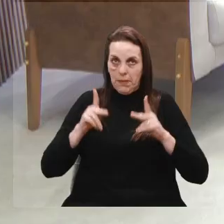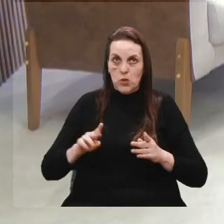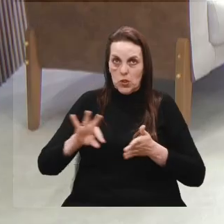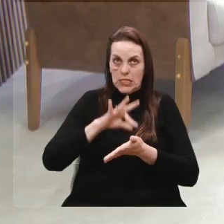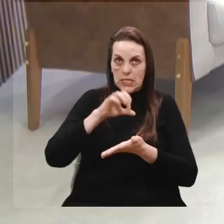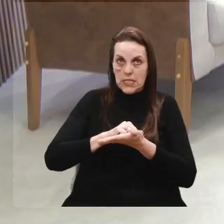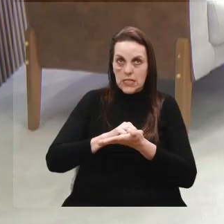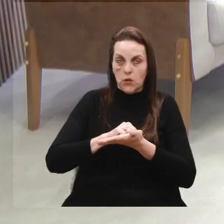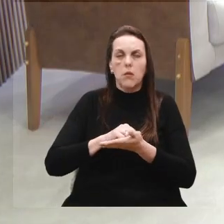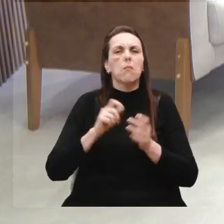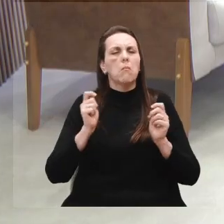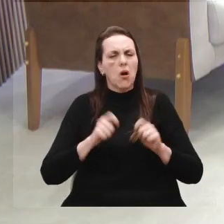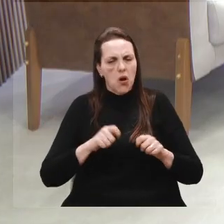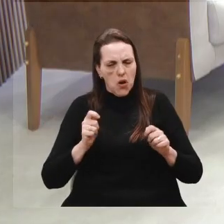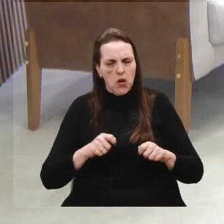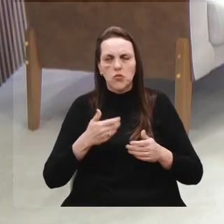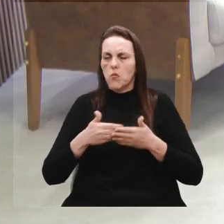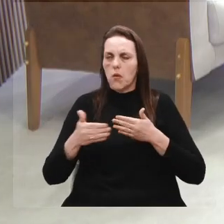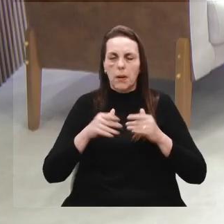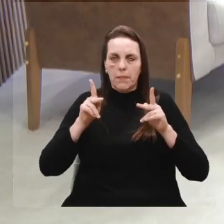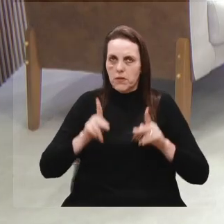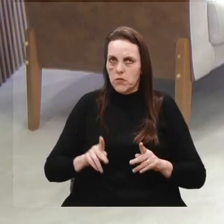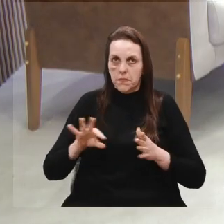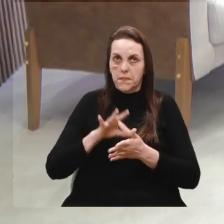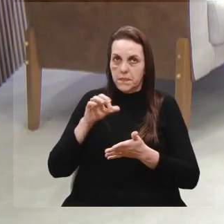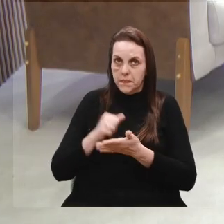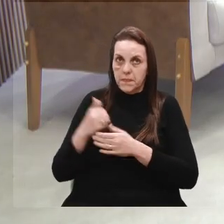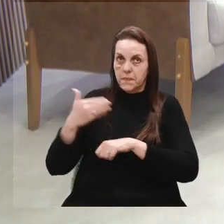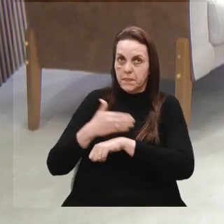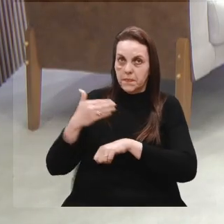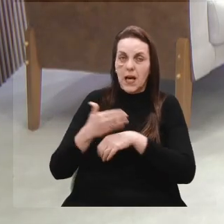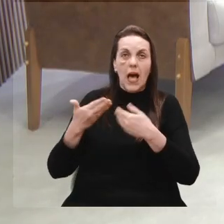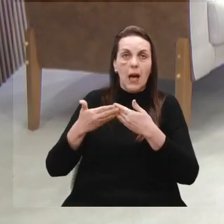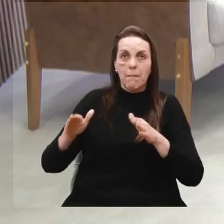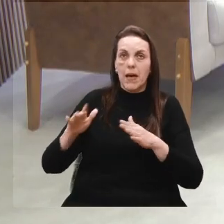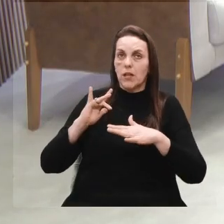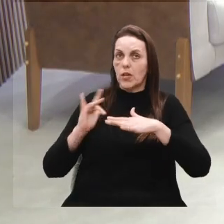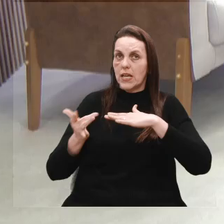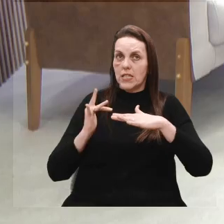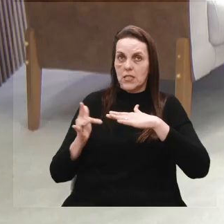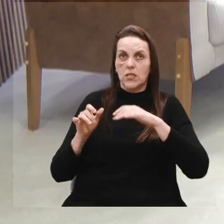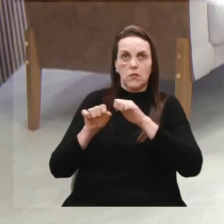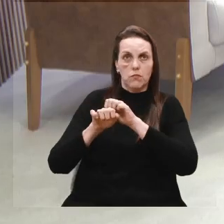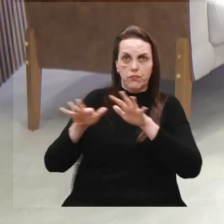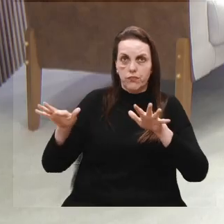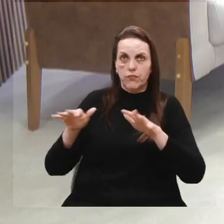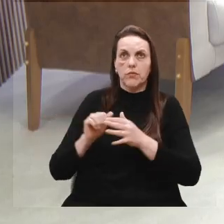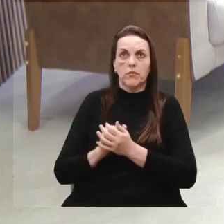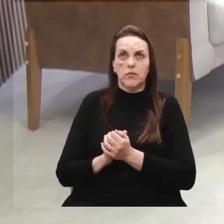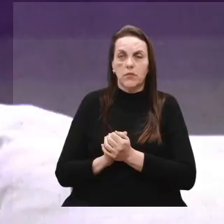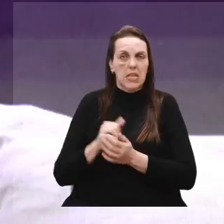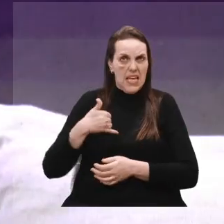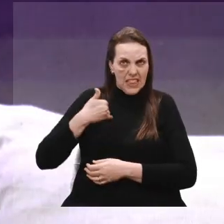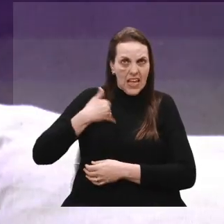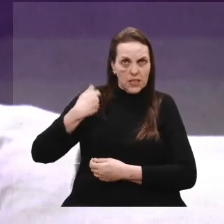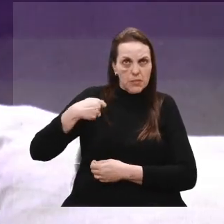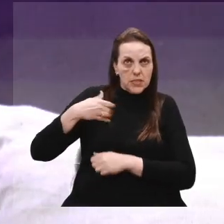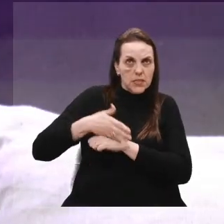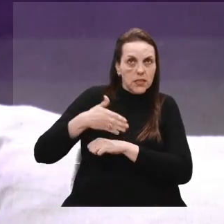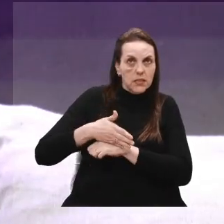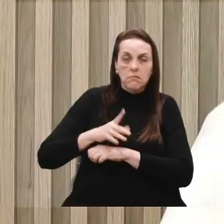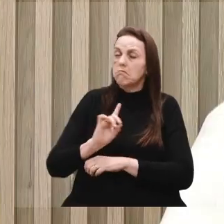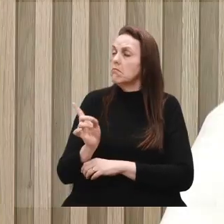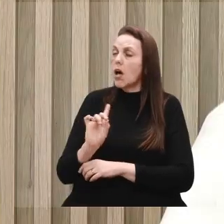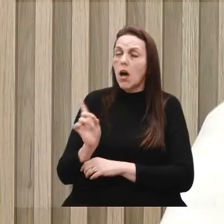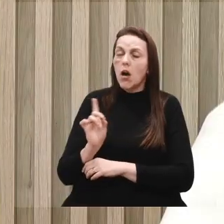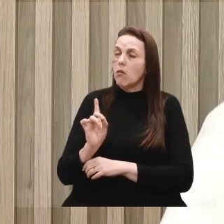pessoa pode se inscrever nessa formação? Qualquer pessoa pode vir, pode participar, é sempre aberto. A gente divulga nas redes, né? Tem idade? Não. Não? E